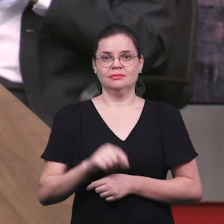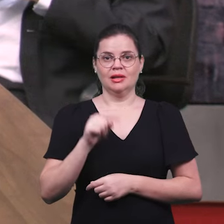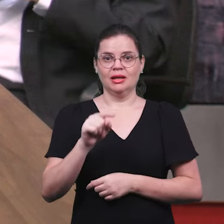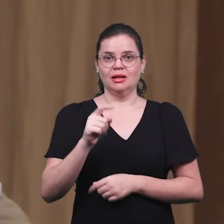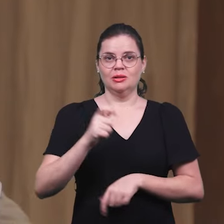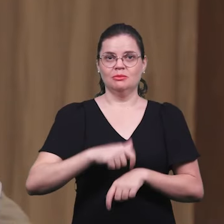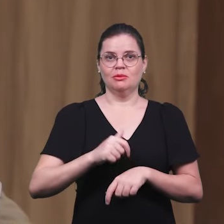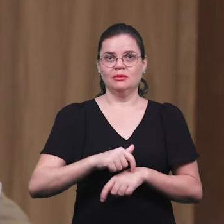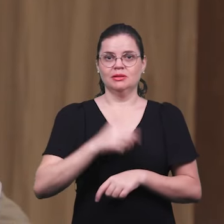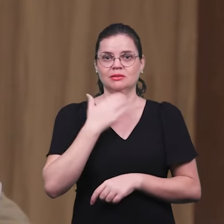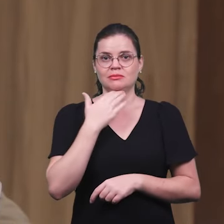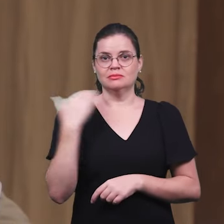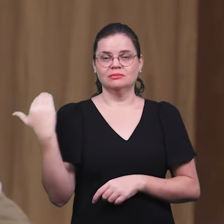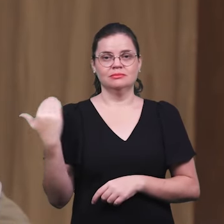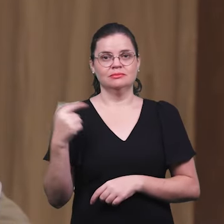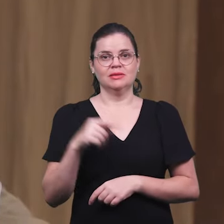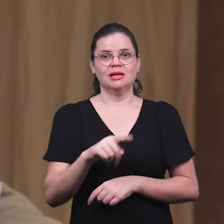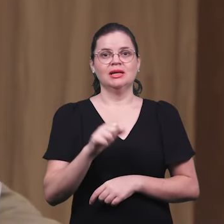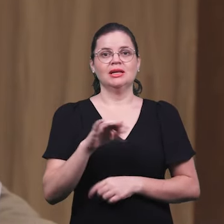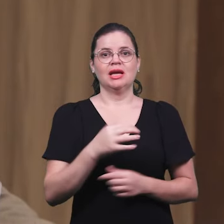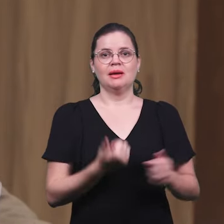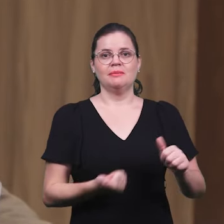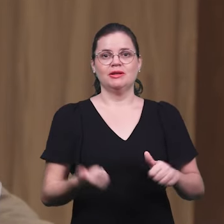que nem fiel era nada.